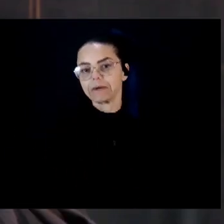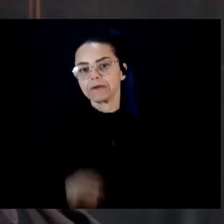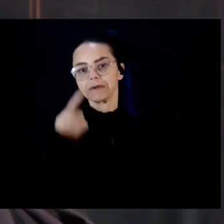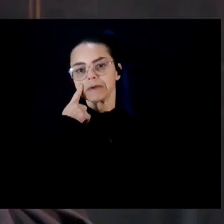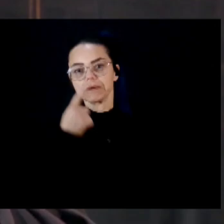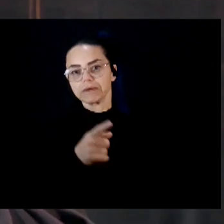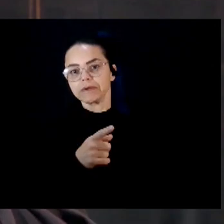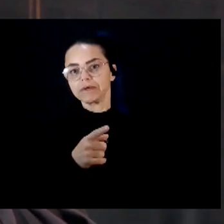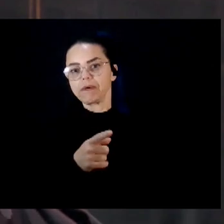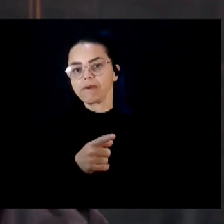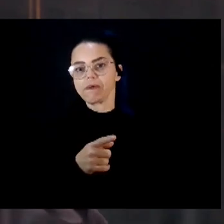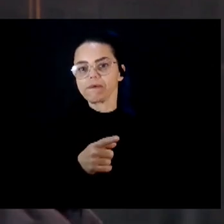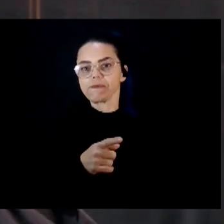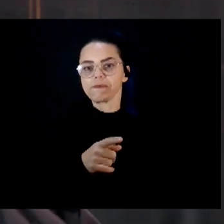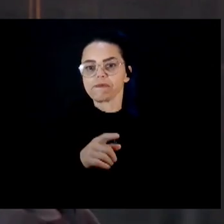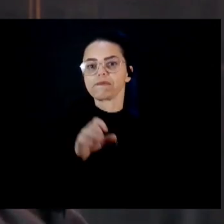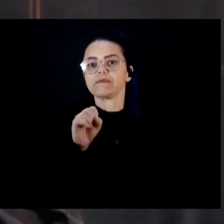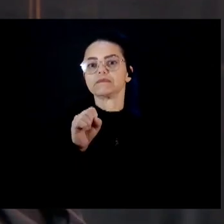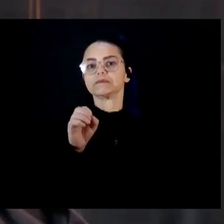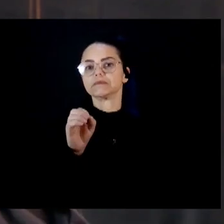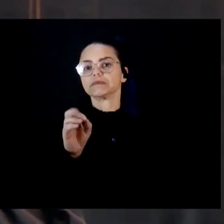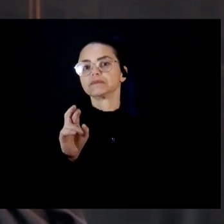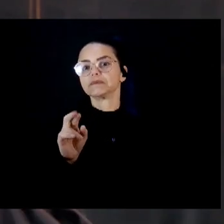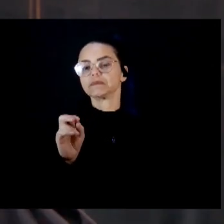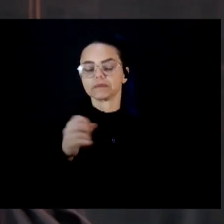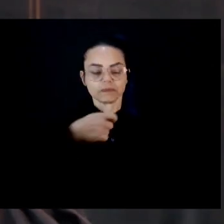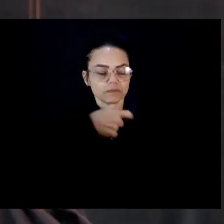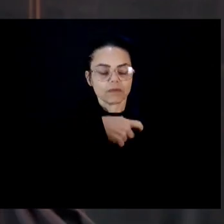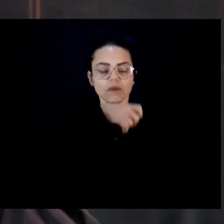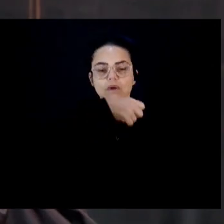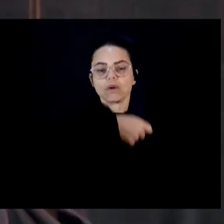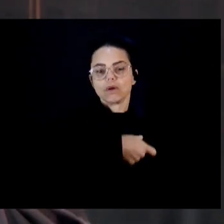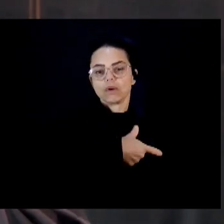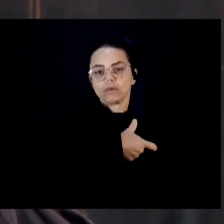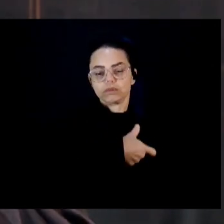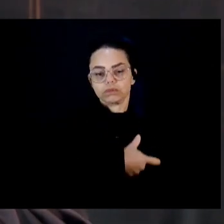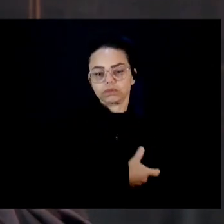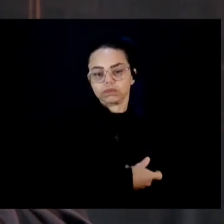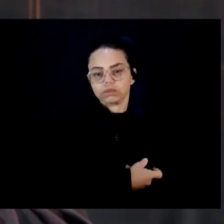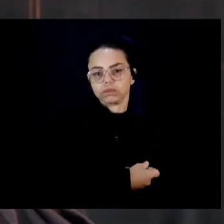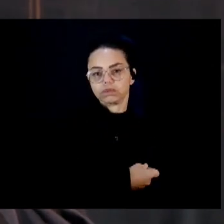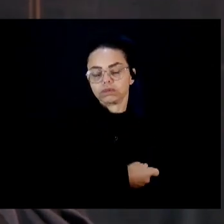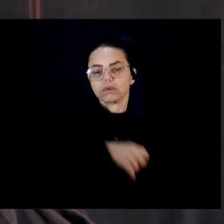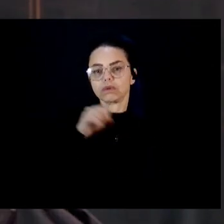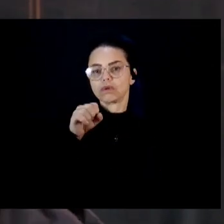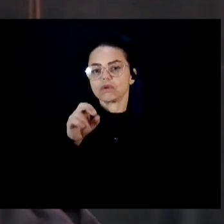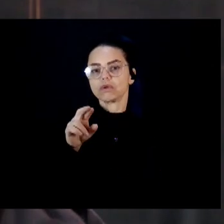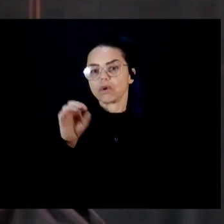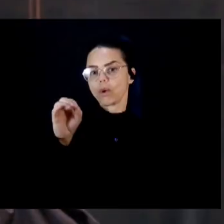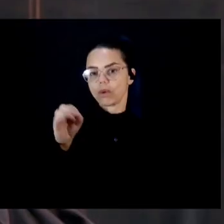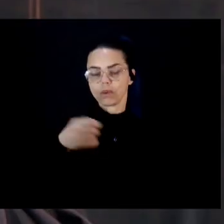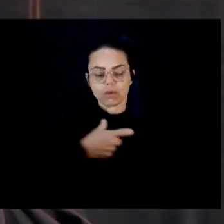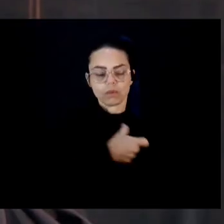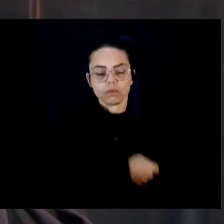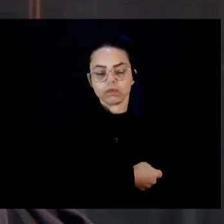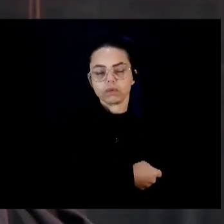em soroterapia. Sim. Então, a gente precisa ter muito cuidado com a propagação desse termo, porque o que tem nesse soro?